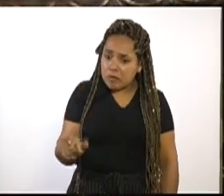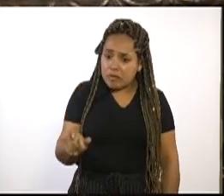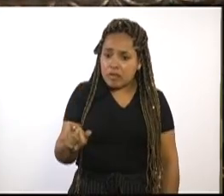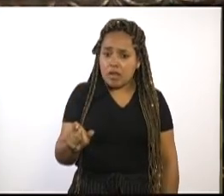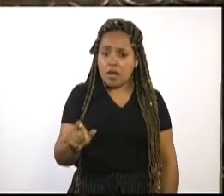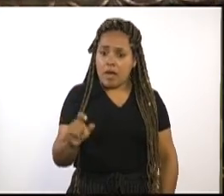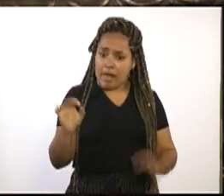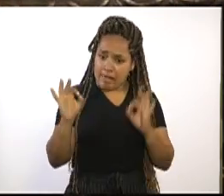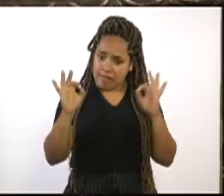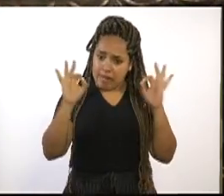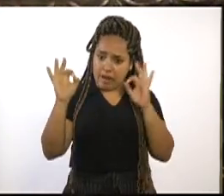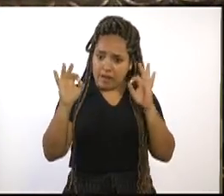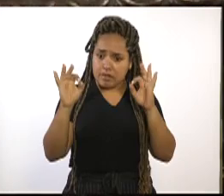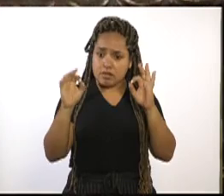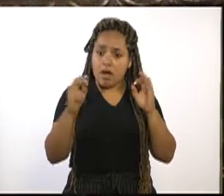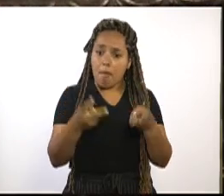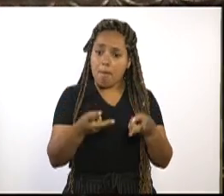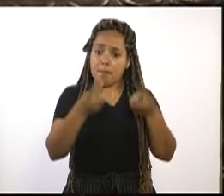são siglas.